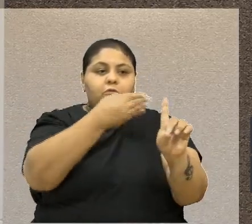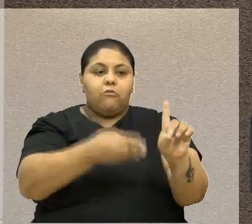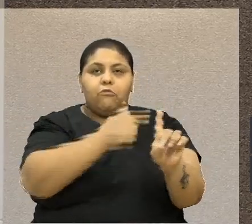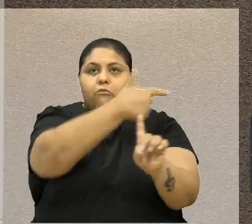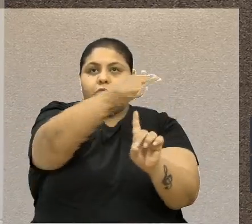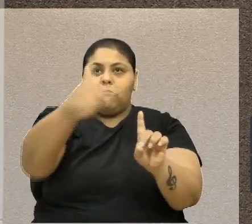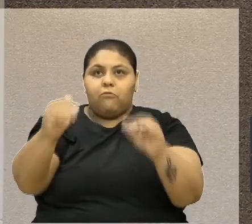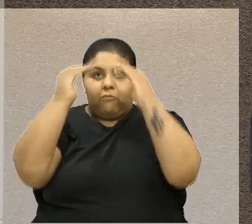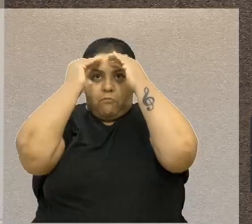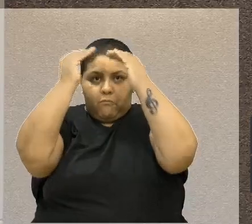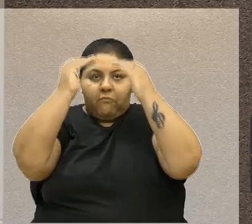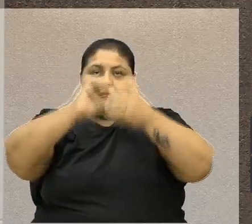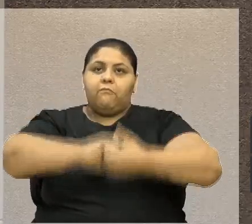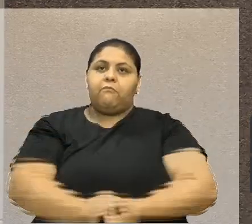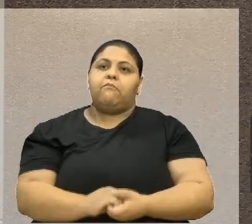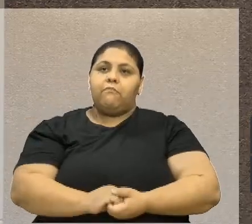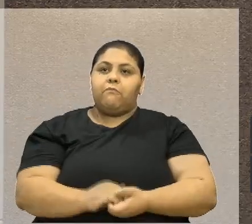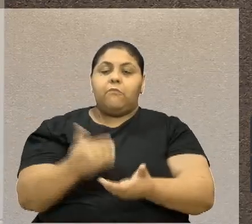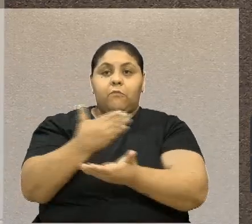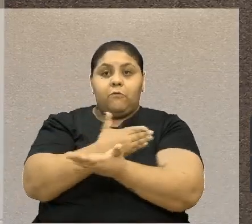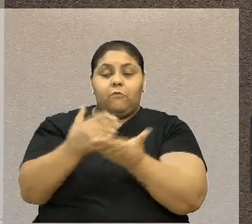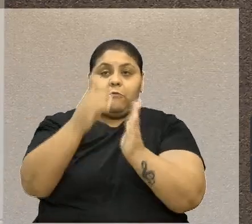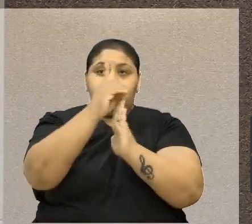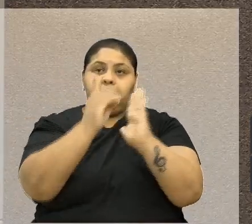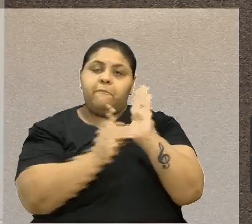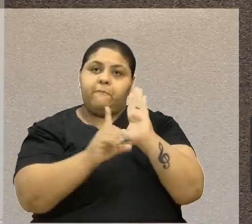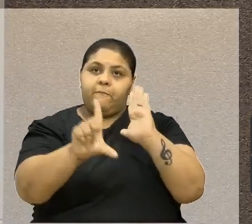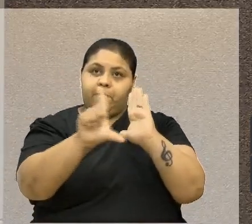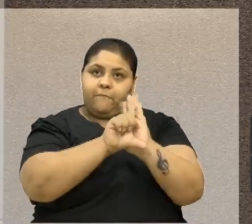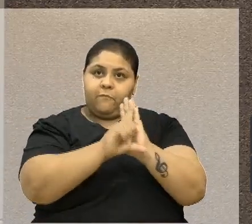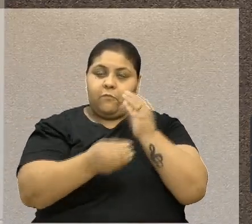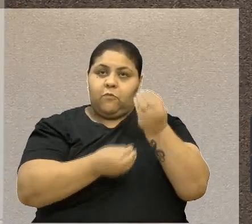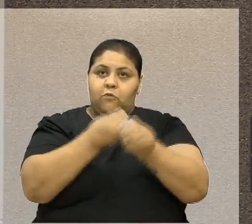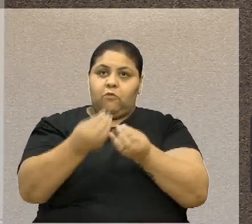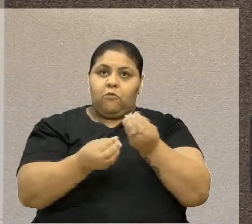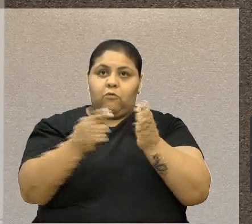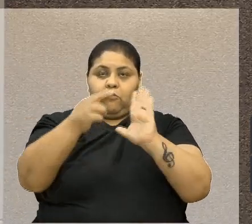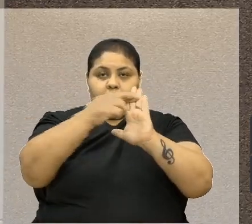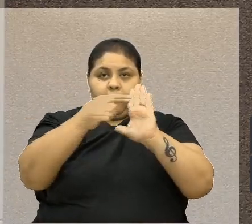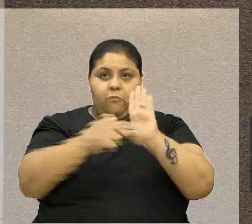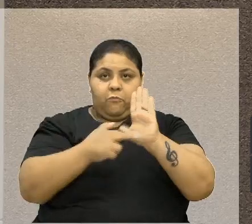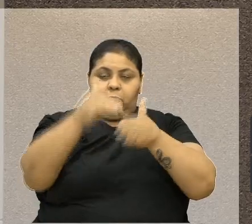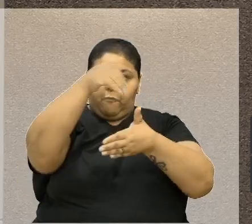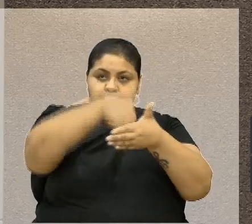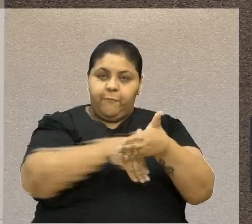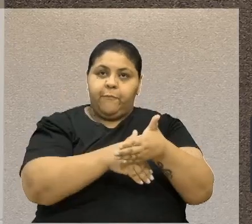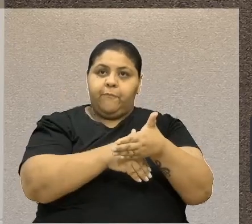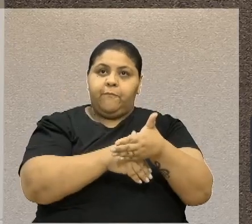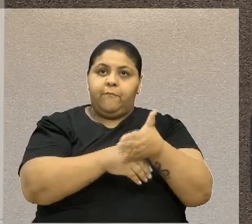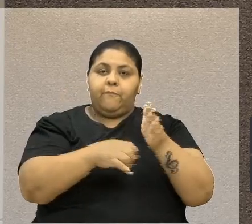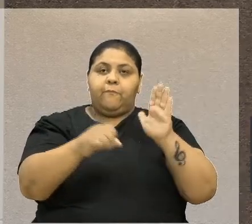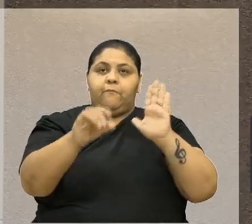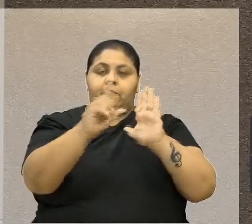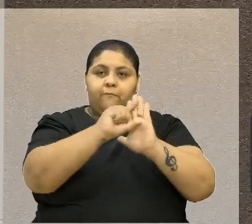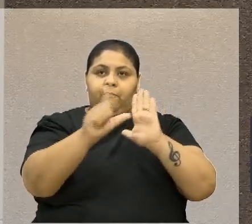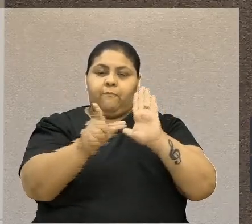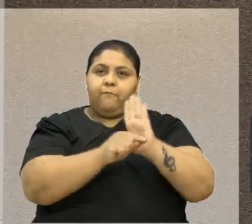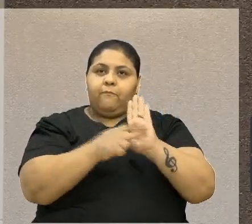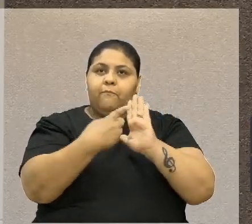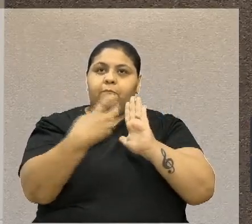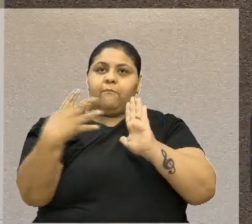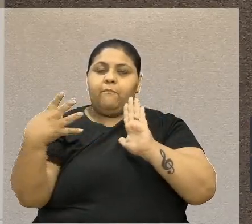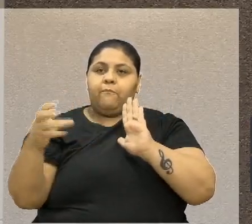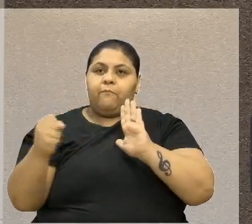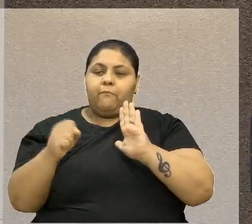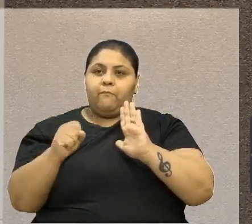outras honrarias. A iniciativa de decreto legislativo, conforme regulamenta o regimento interno, no artigo 144, caberá a